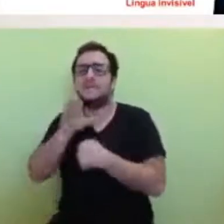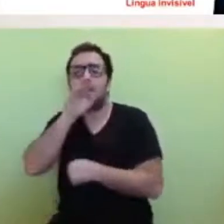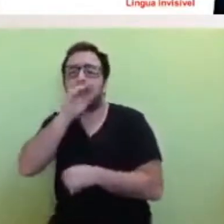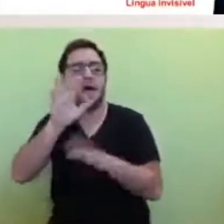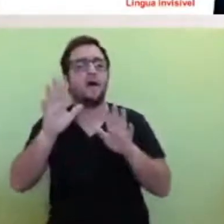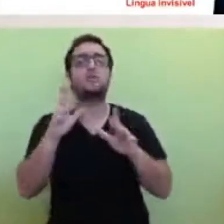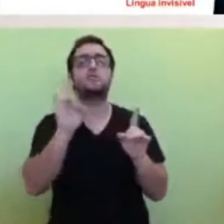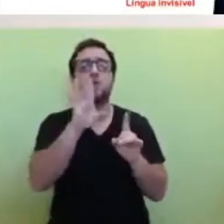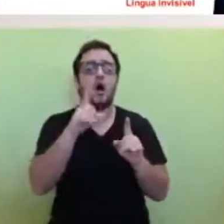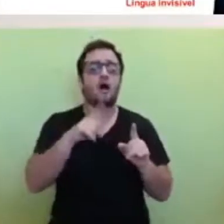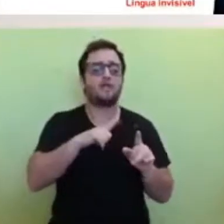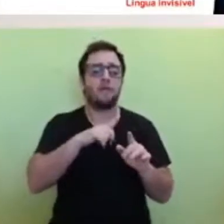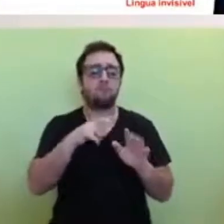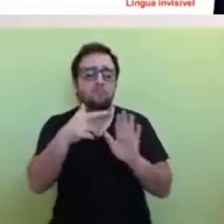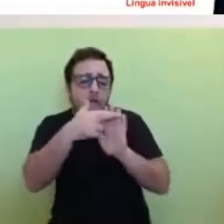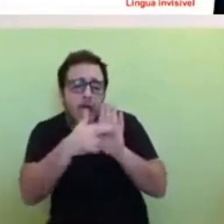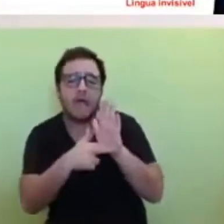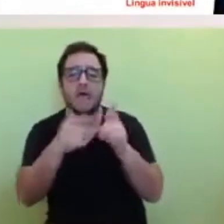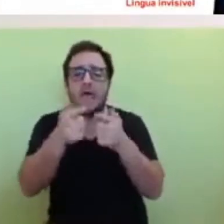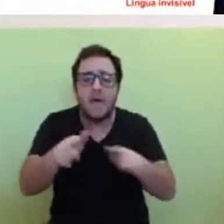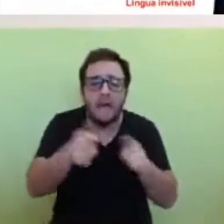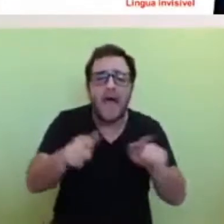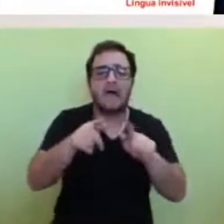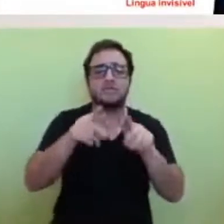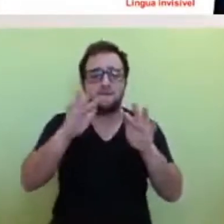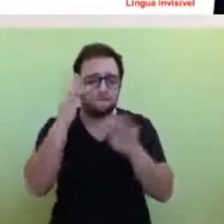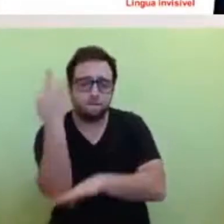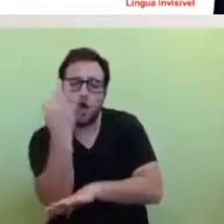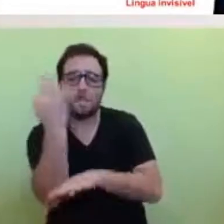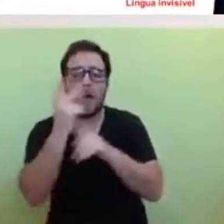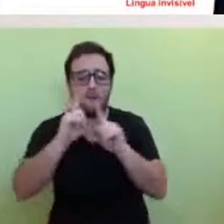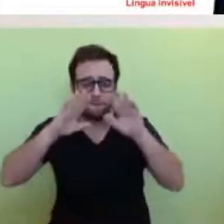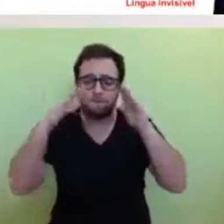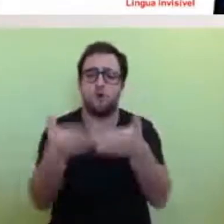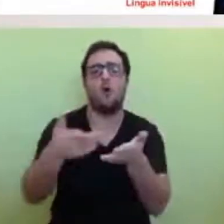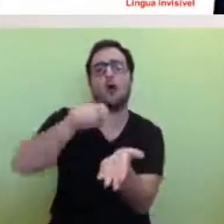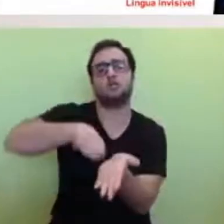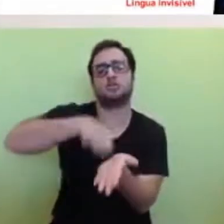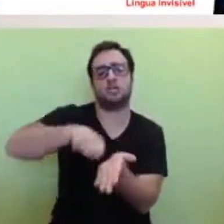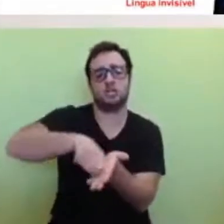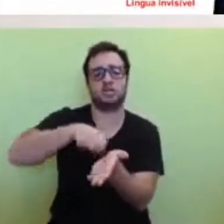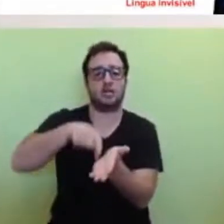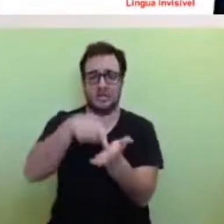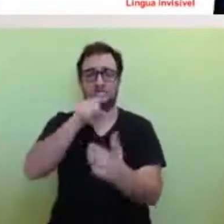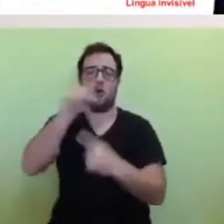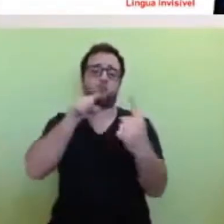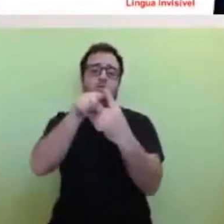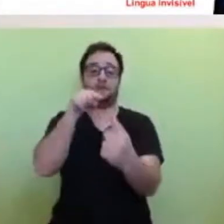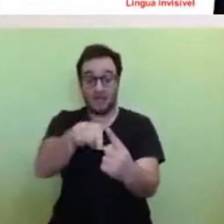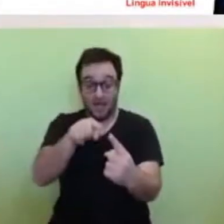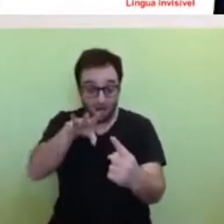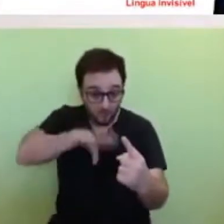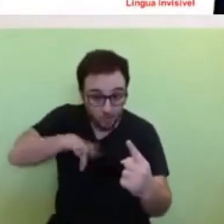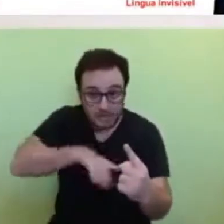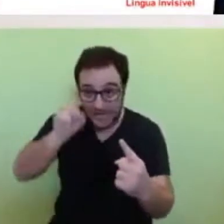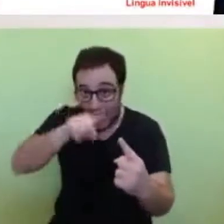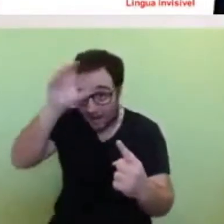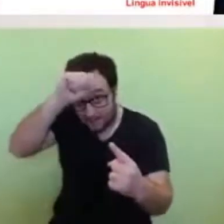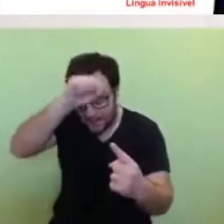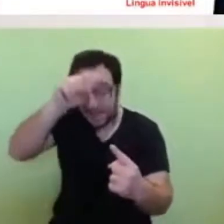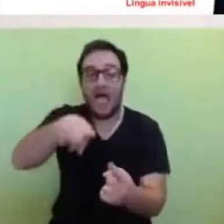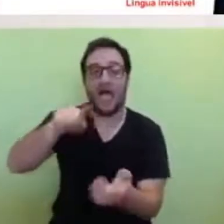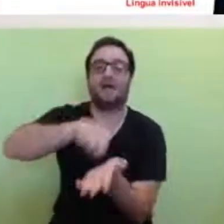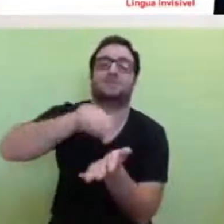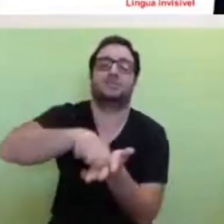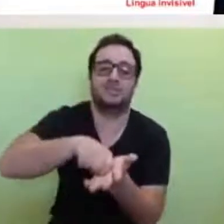praticamente que você vai aprender a escrita, né? E não a língua, porque você adquire a sua língua materna. E